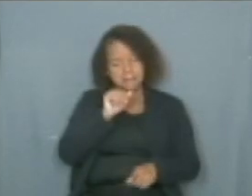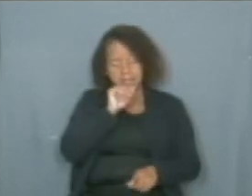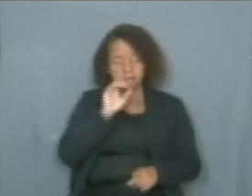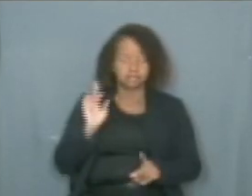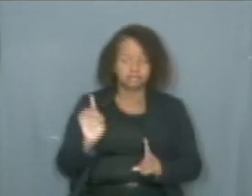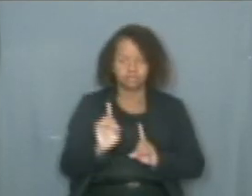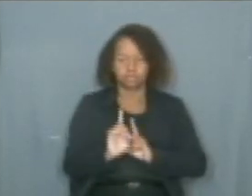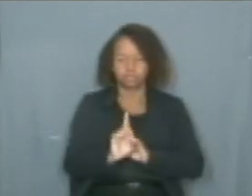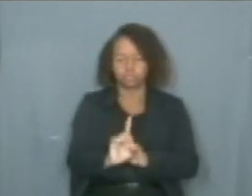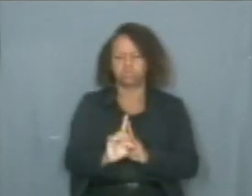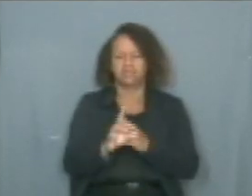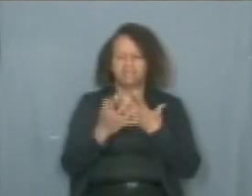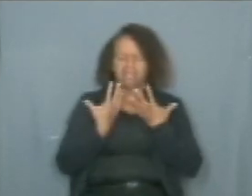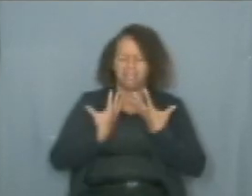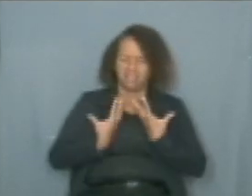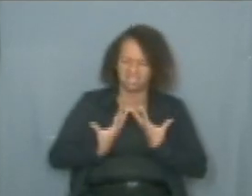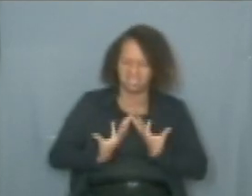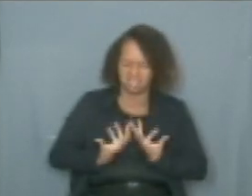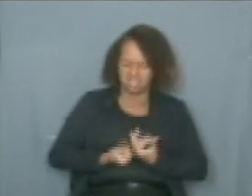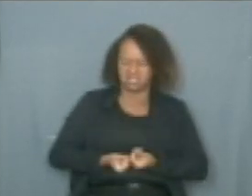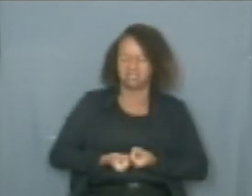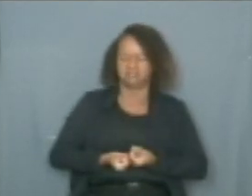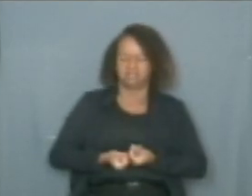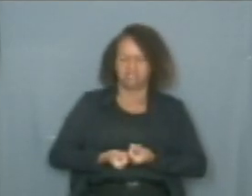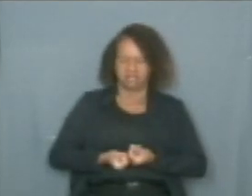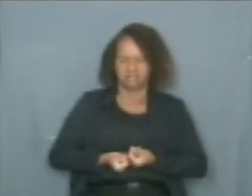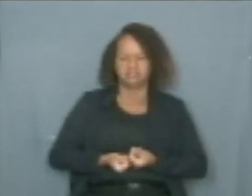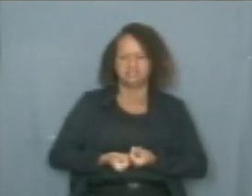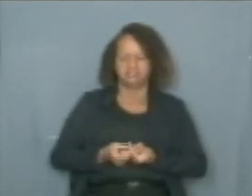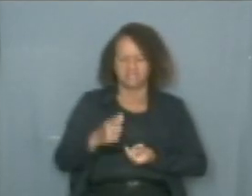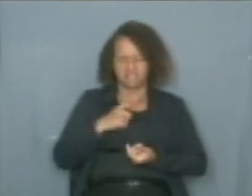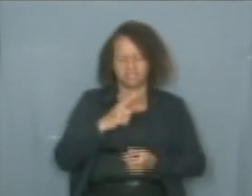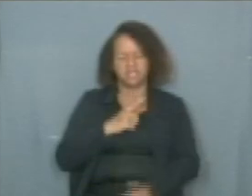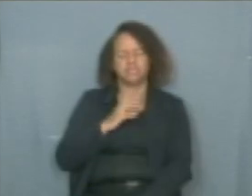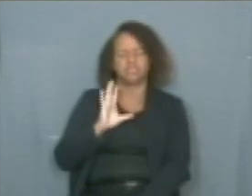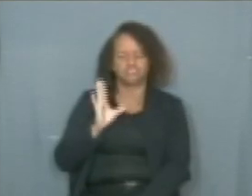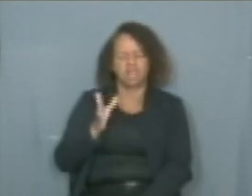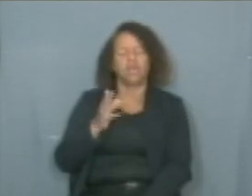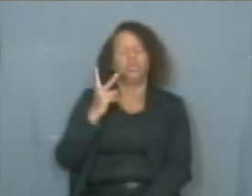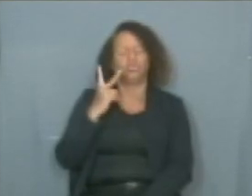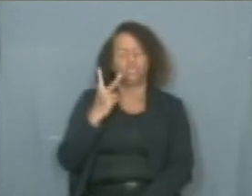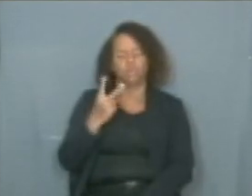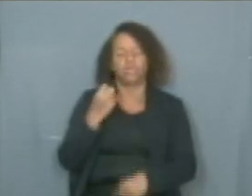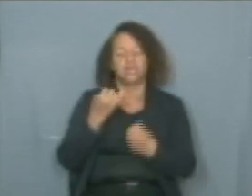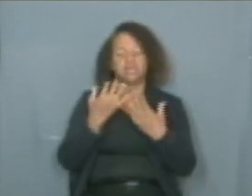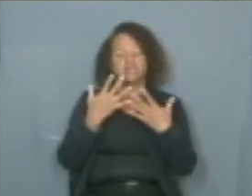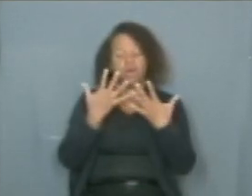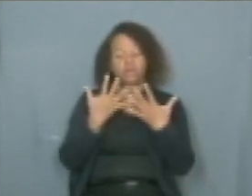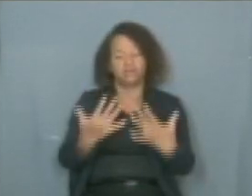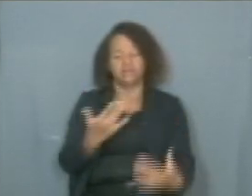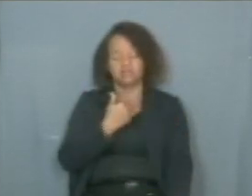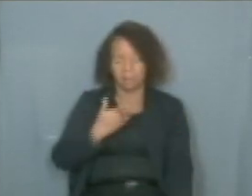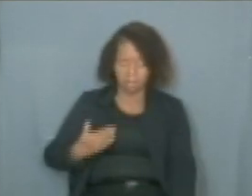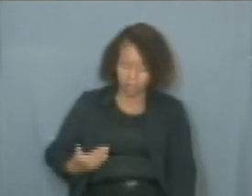são sobrecarregadas, bastante, nós tivemos em duas audiências públicas,